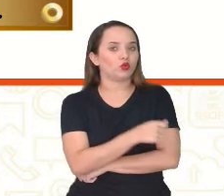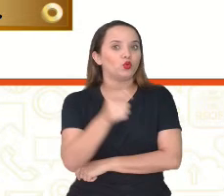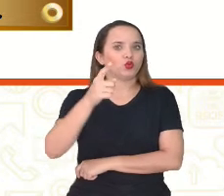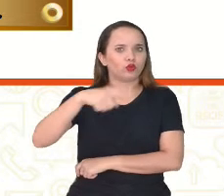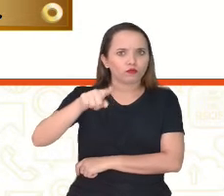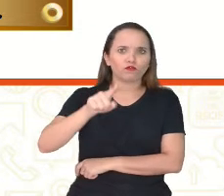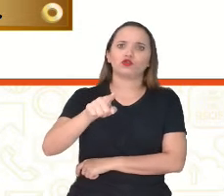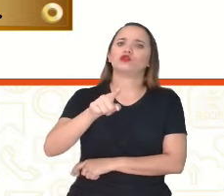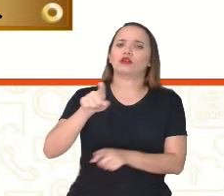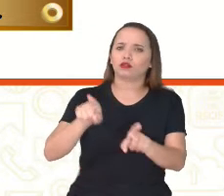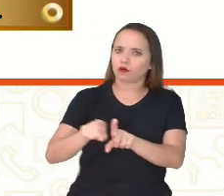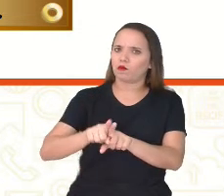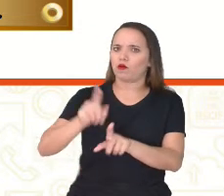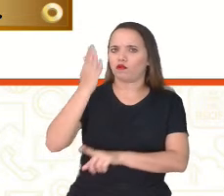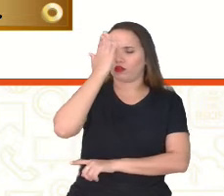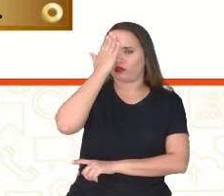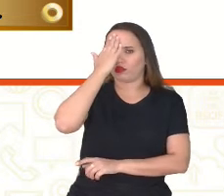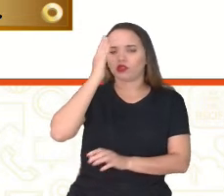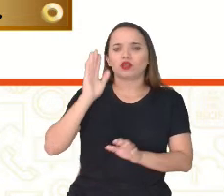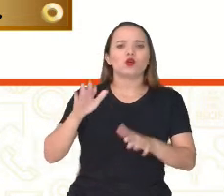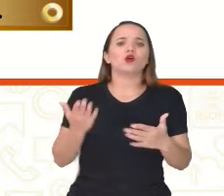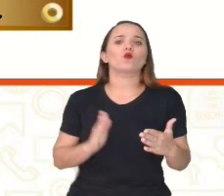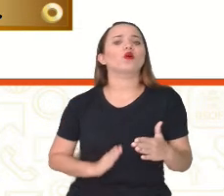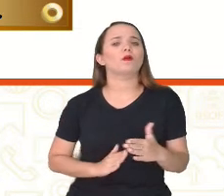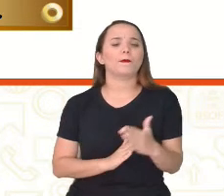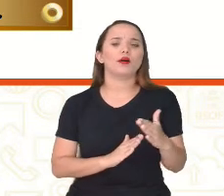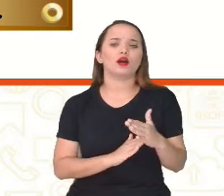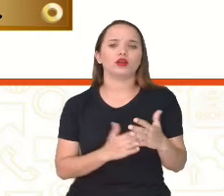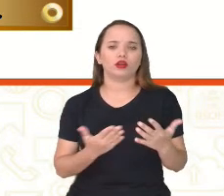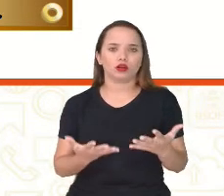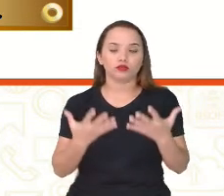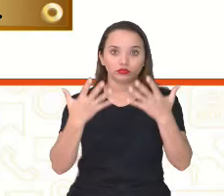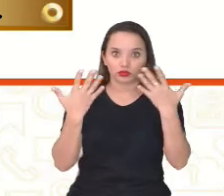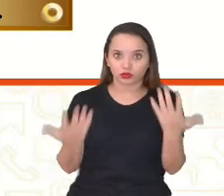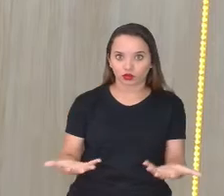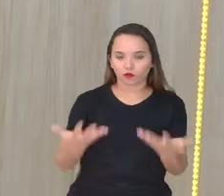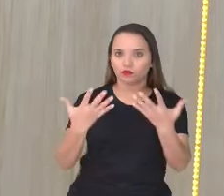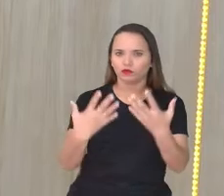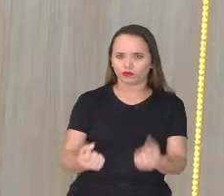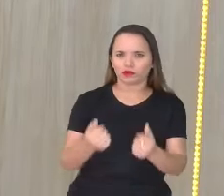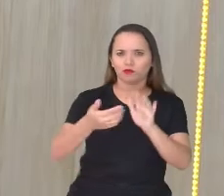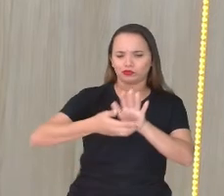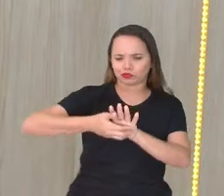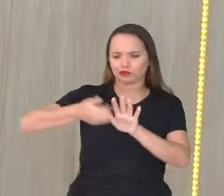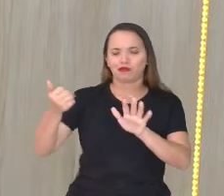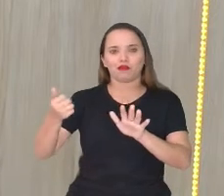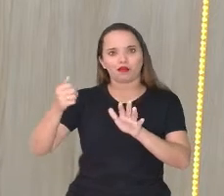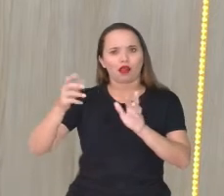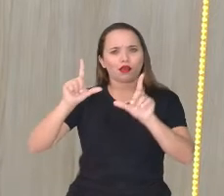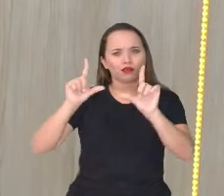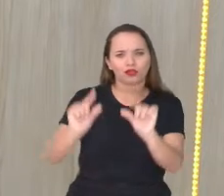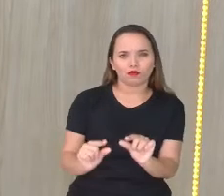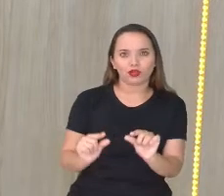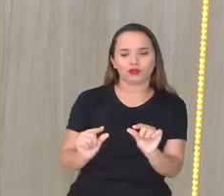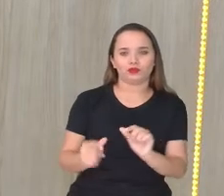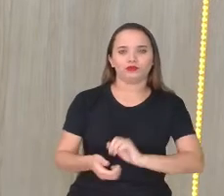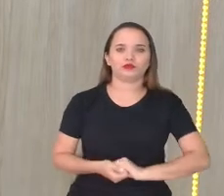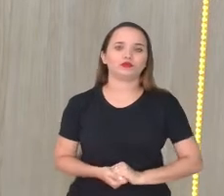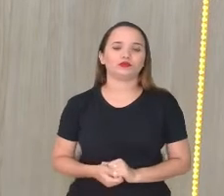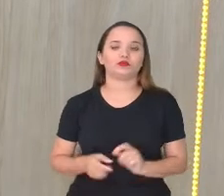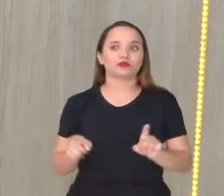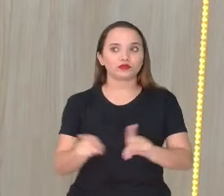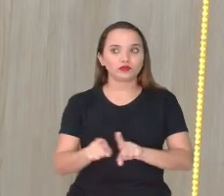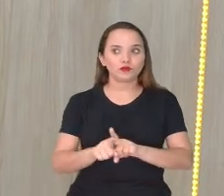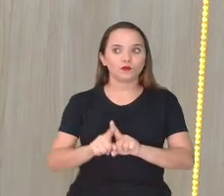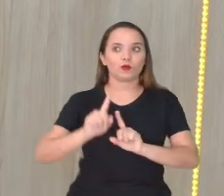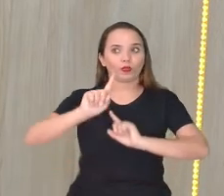ele tem como barreira. Então, vamos minimizar, vamos retirar os avanços,